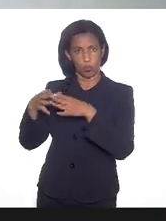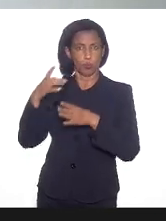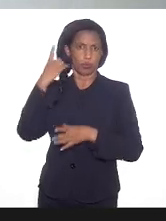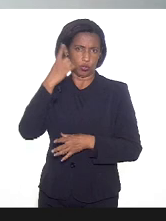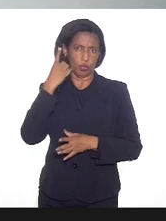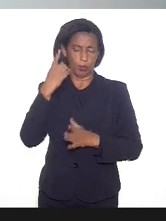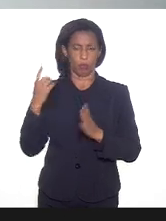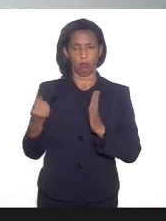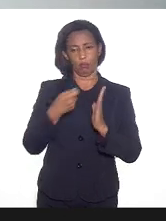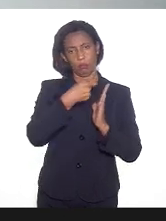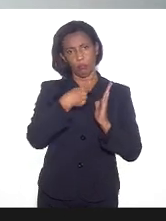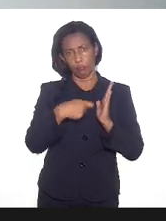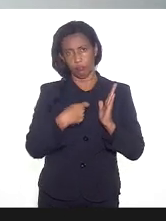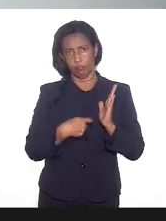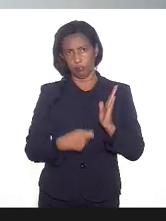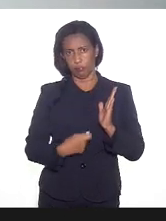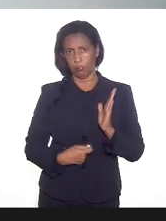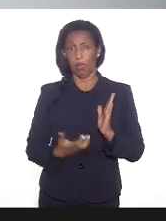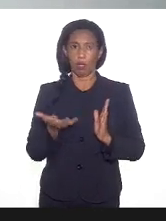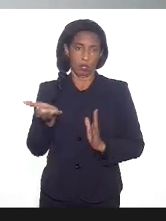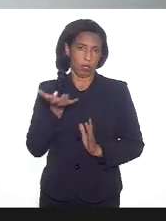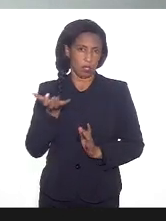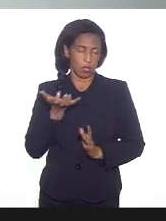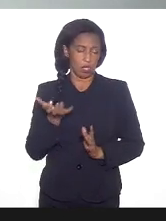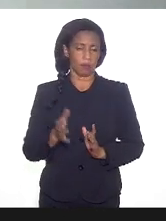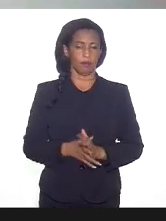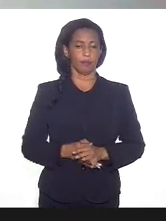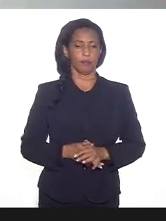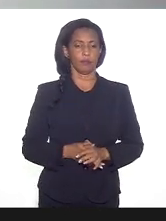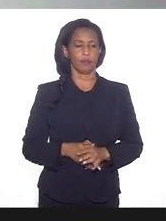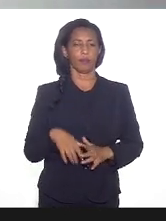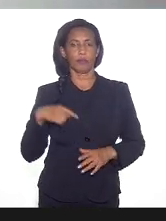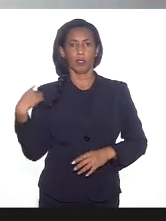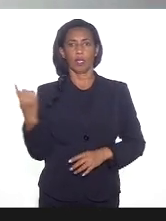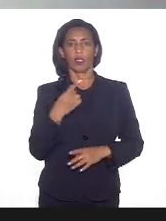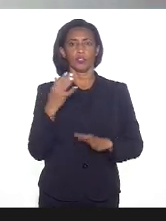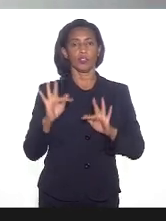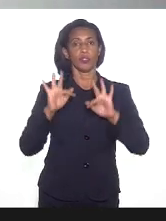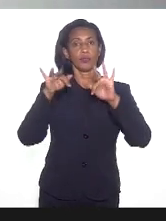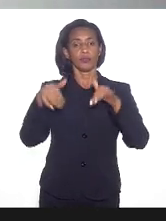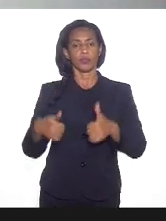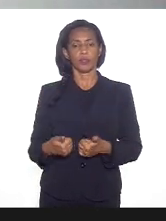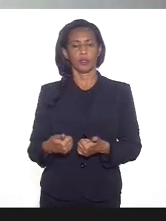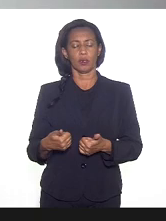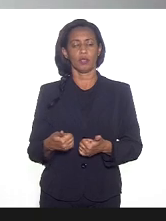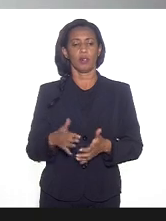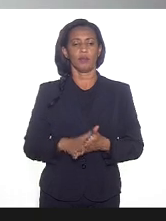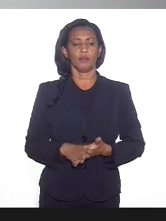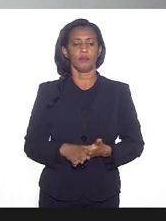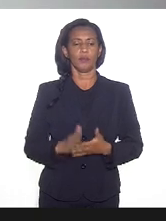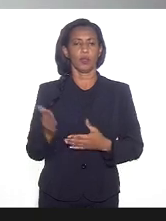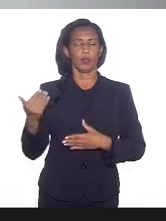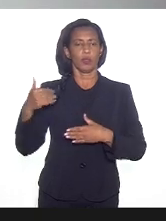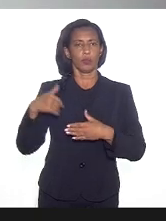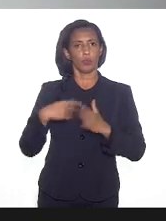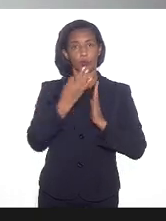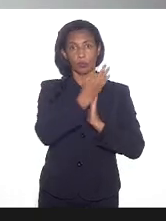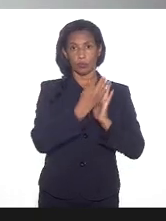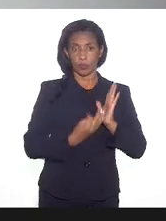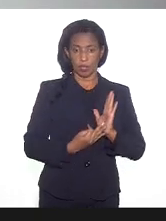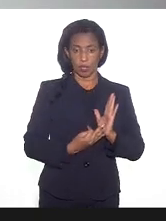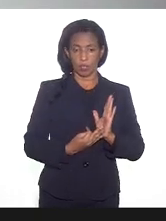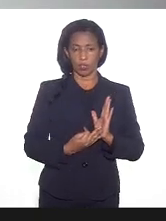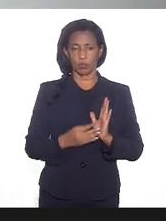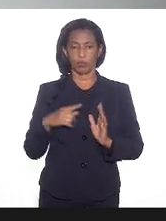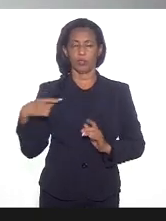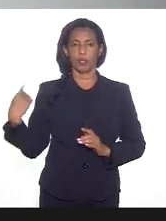né, a ser signatários deles, a gente encerra a votação do nosso relatório e